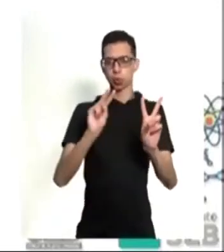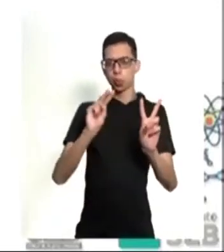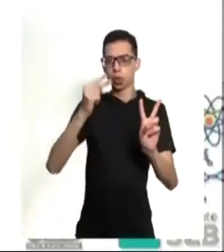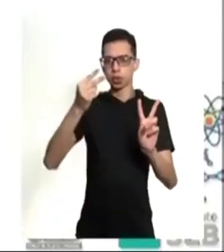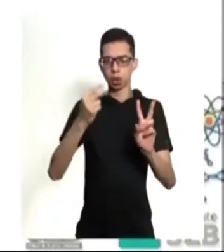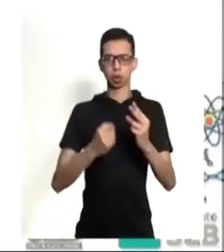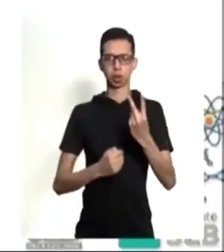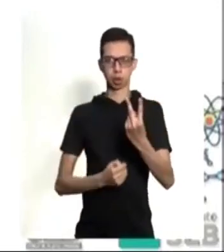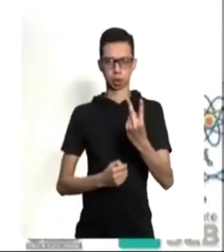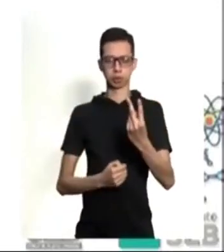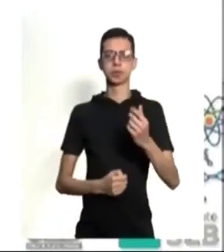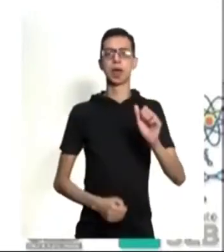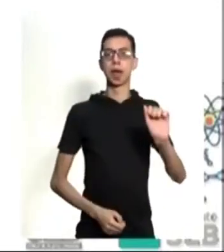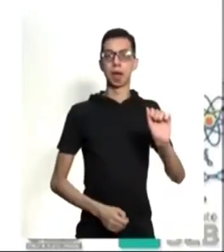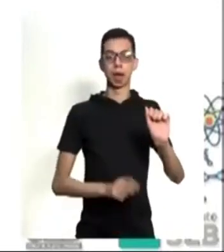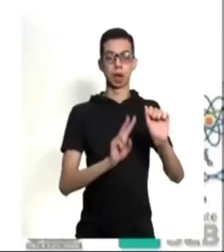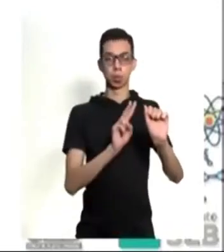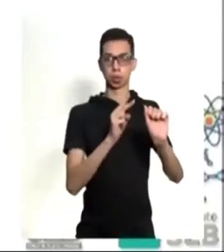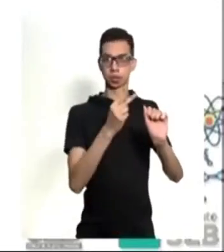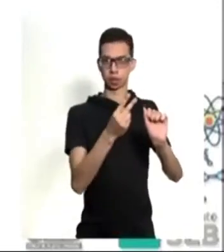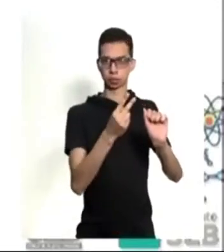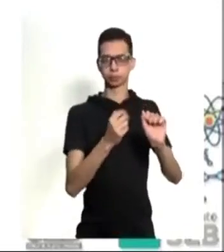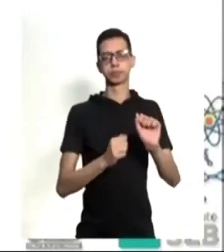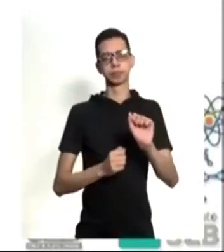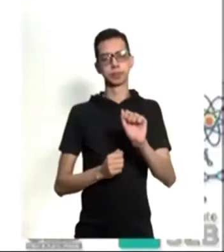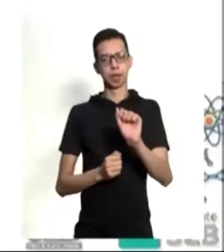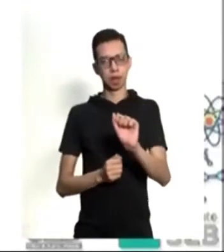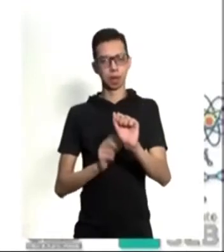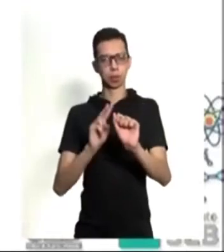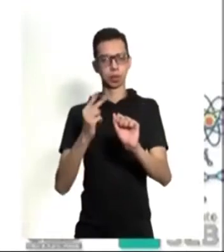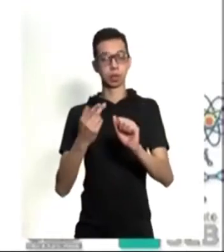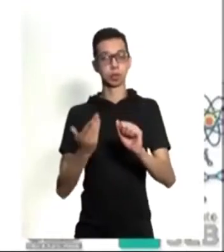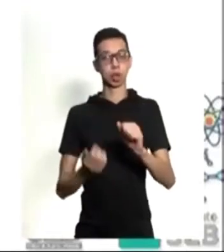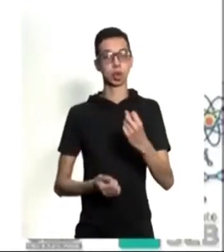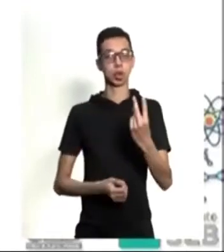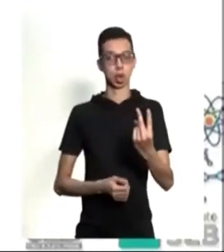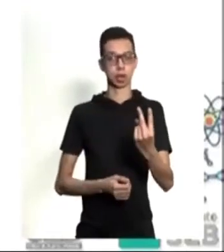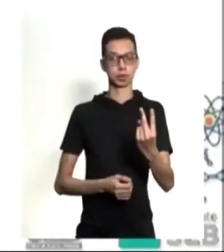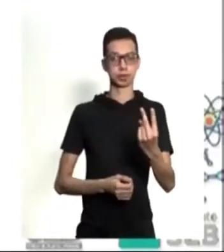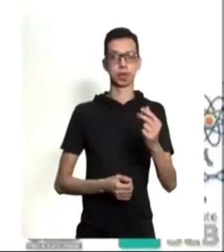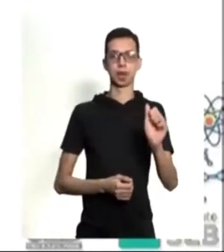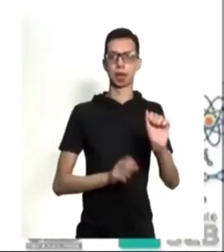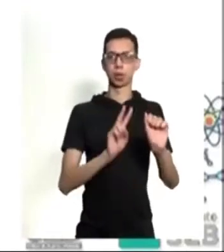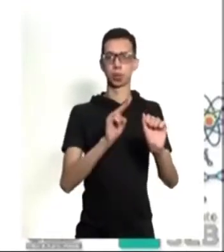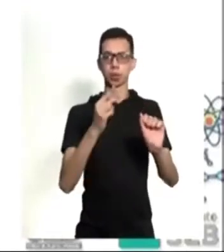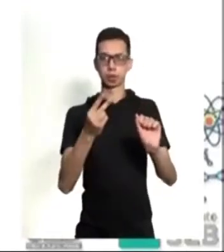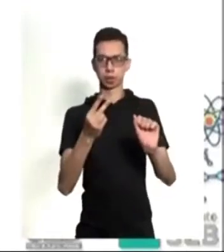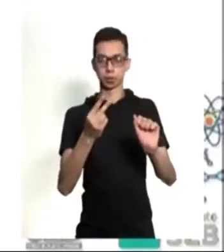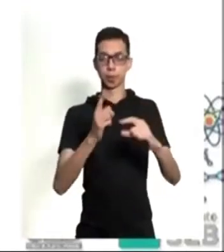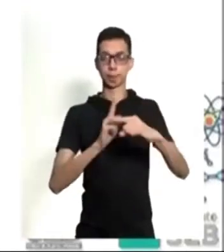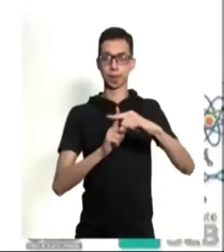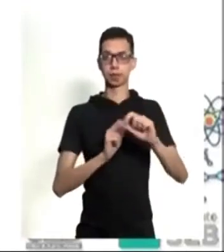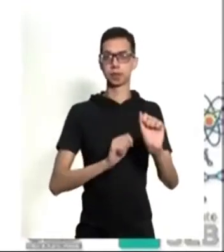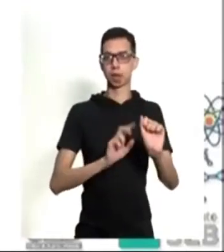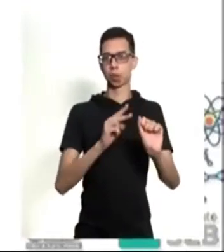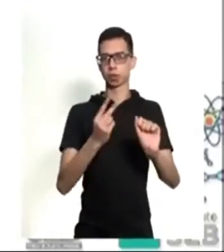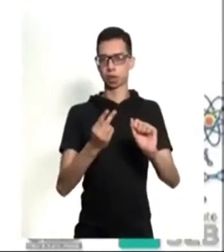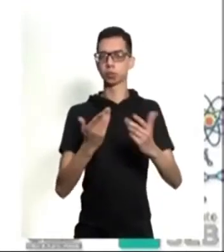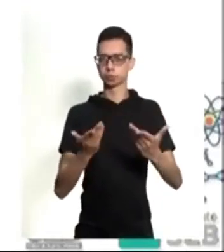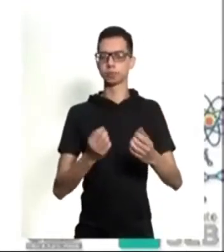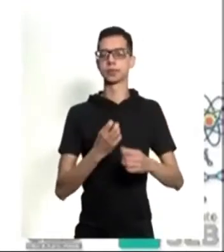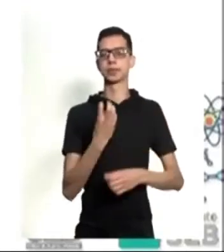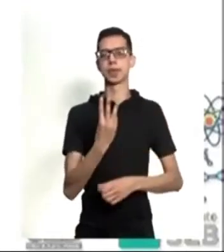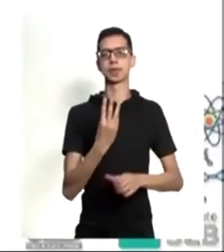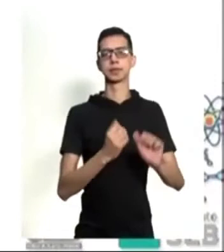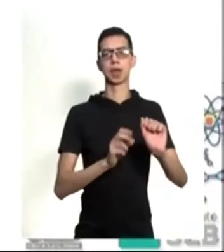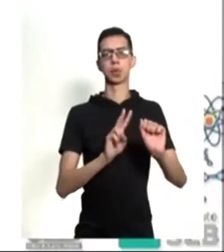A quadrado. Então ficaria 2A quadrado mais A quadrado. Dariam 3A quadrado. Se eu